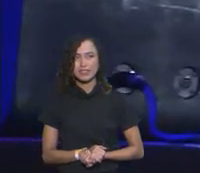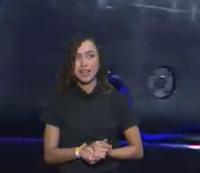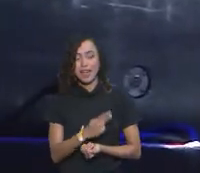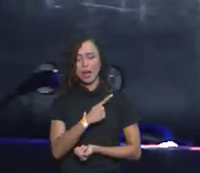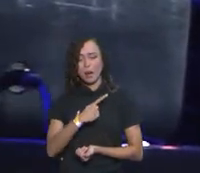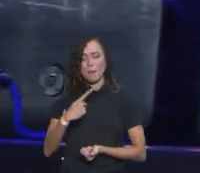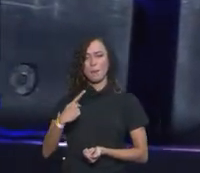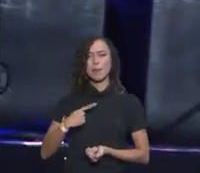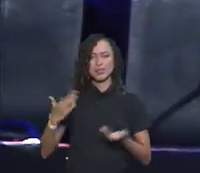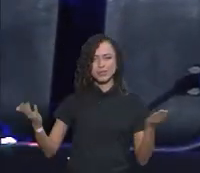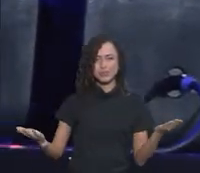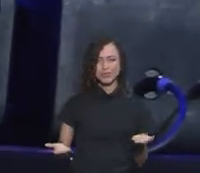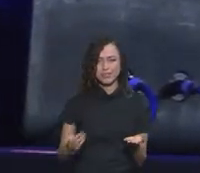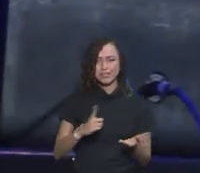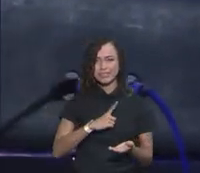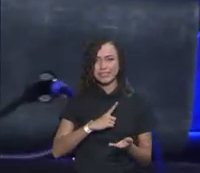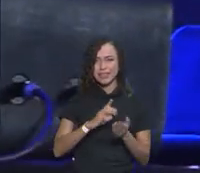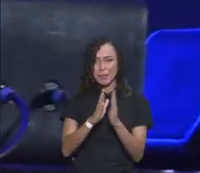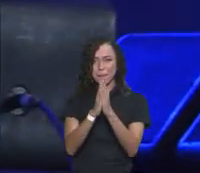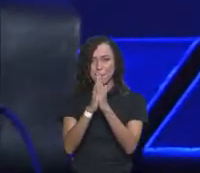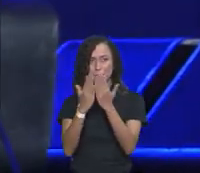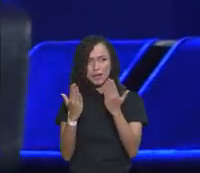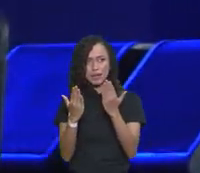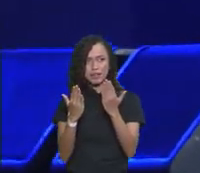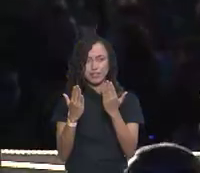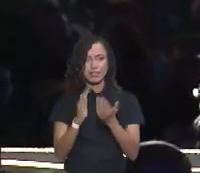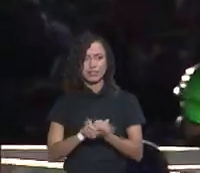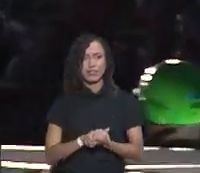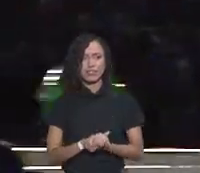paixão vai trazer uma palavra para gente